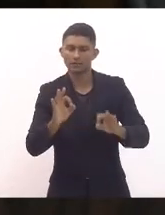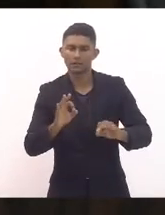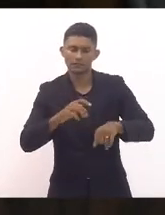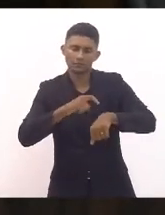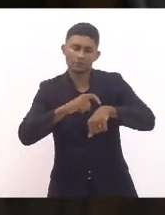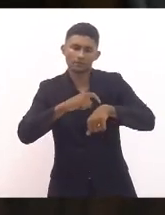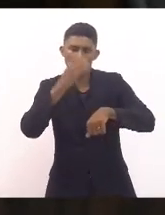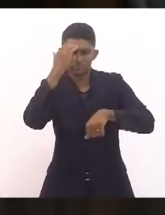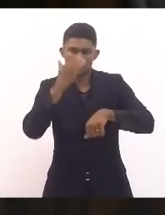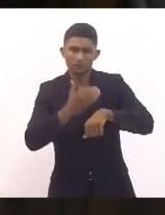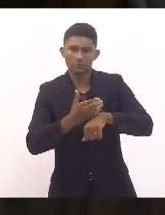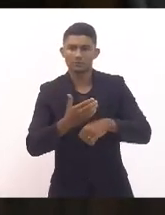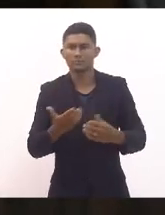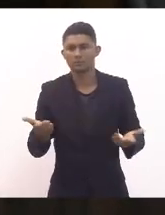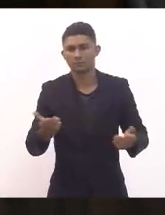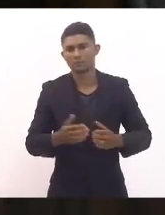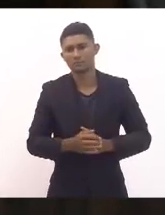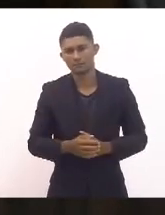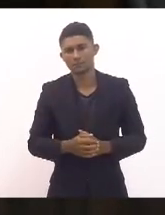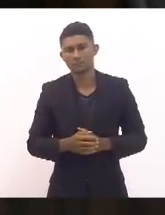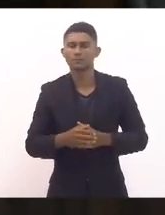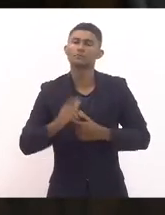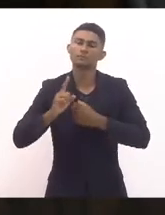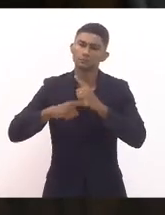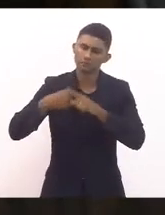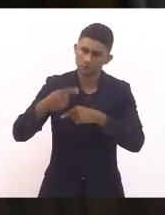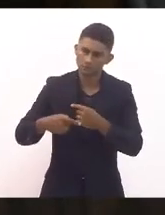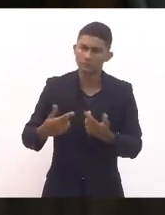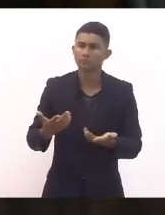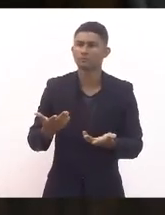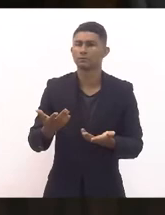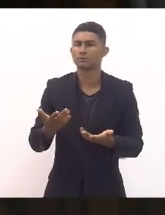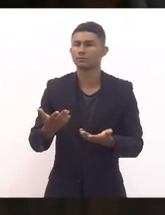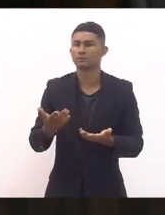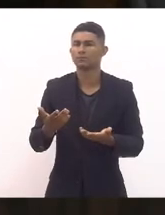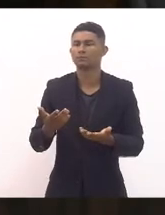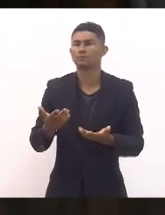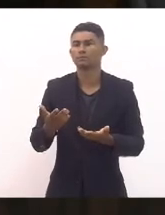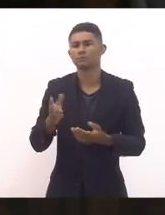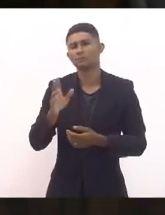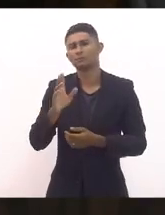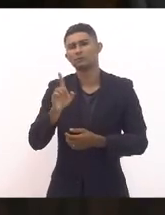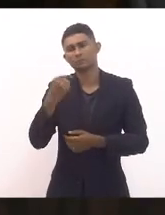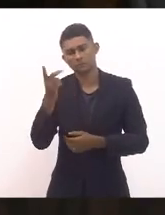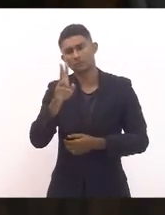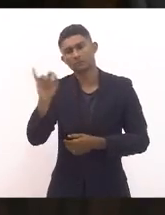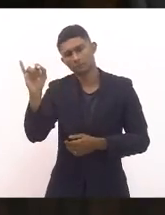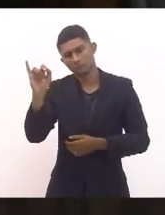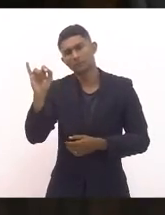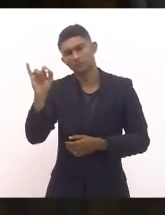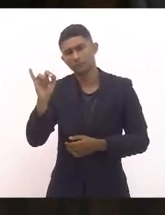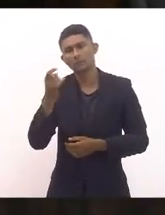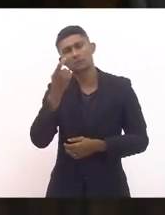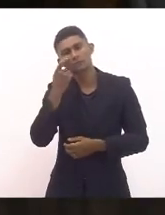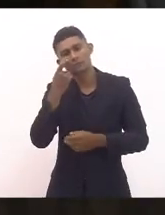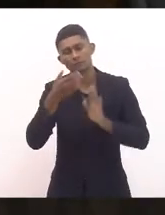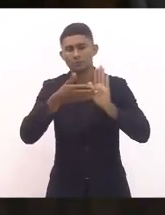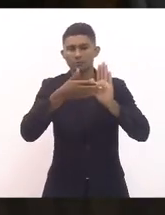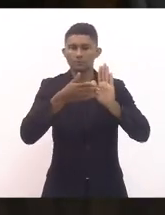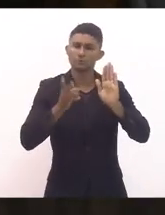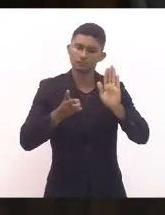sua declaração de voto. Logo em seguida, com menos interrupção, a gente conseguirá seguir com a